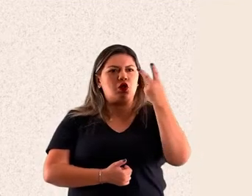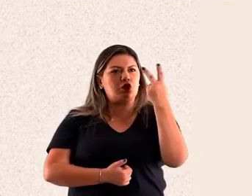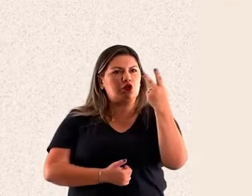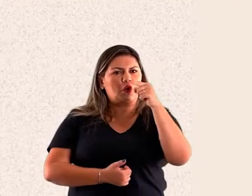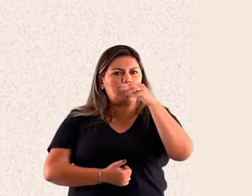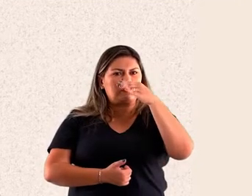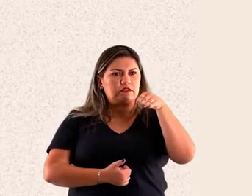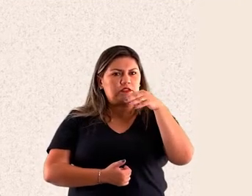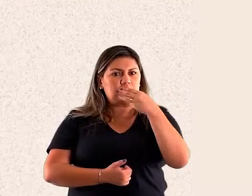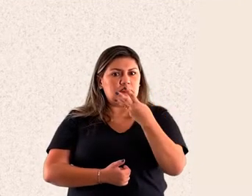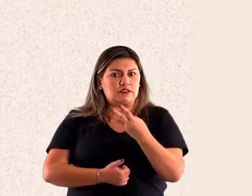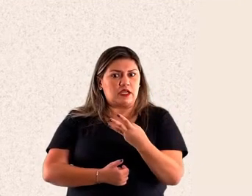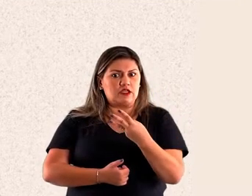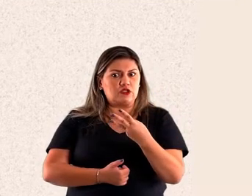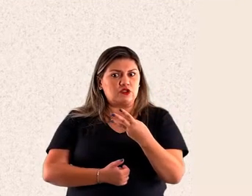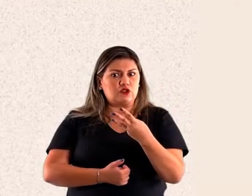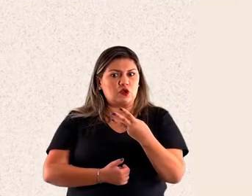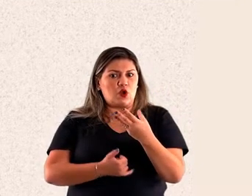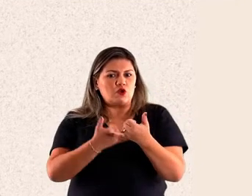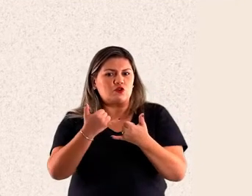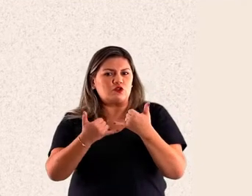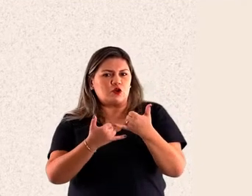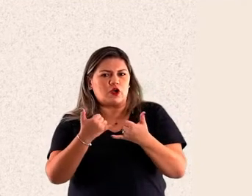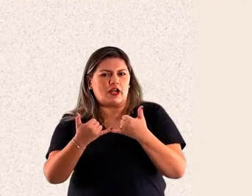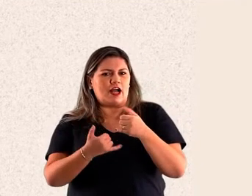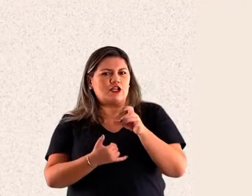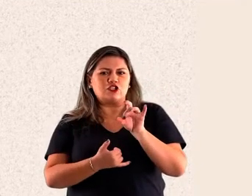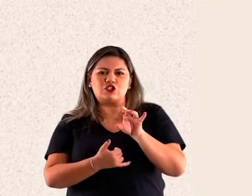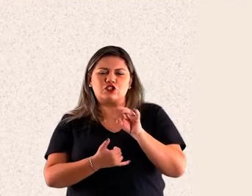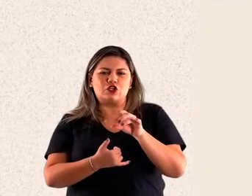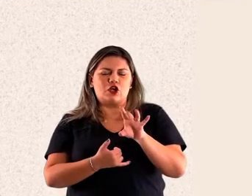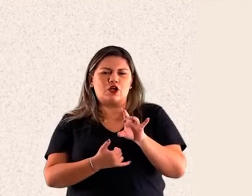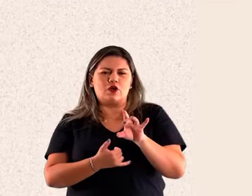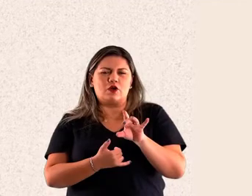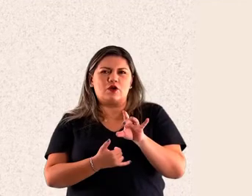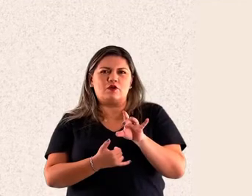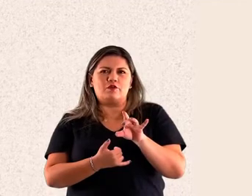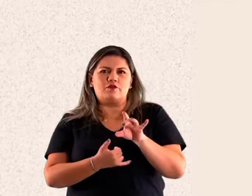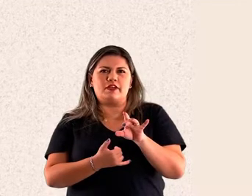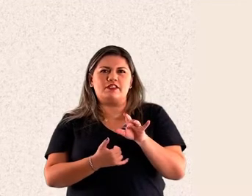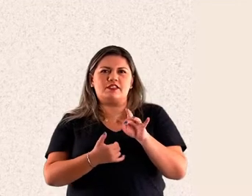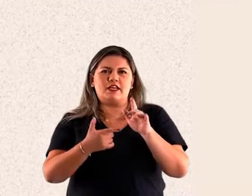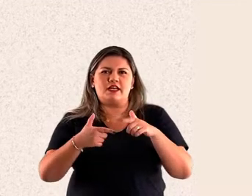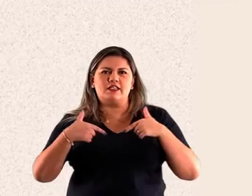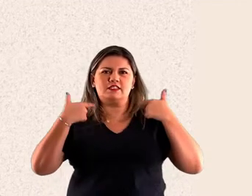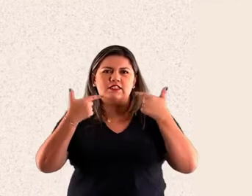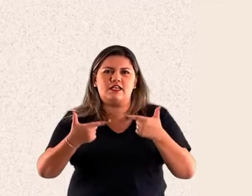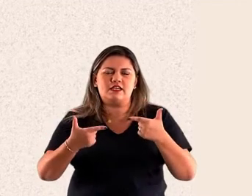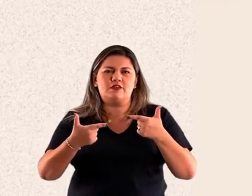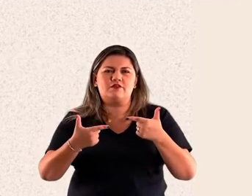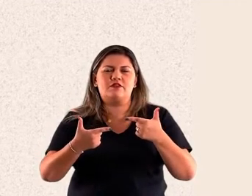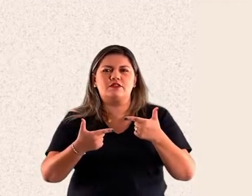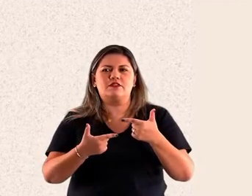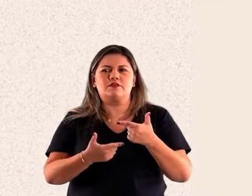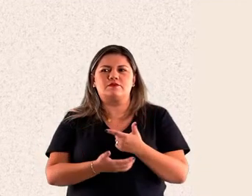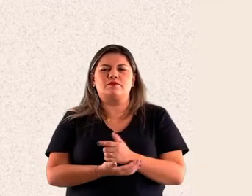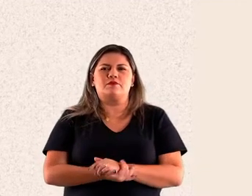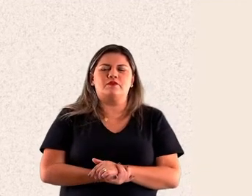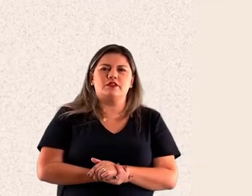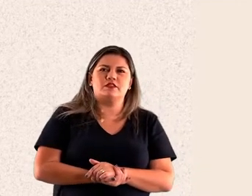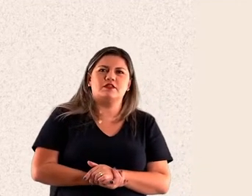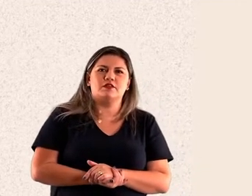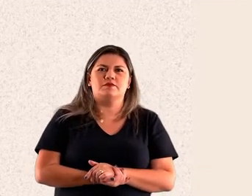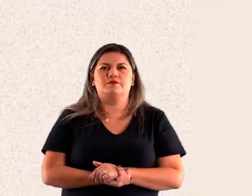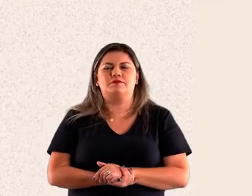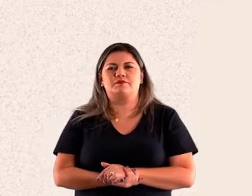jogar de forma sempre ganhar nunca vou conhecer aquela pessoa não tem nenhuma conexão com ela eu tô aqui pra ganhar eu vou te vou tirar o meu mar